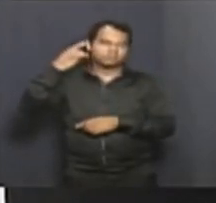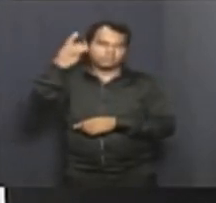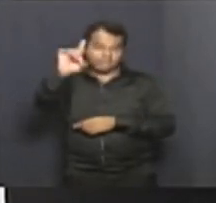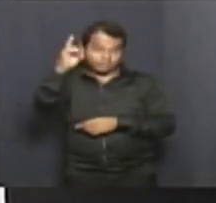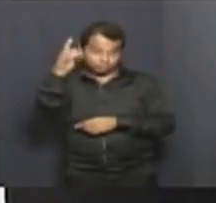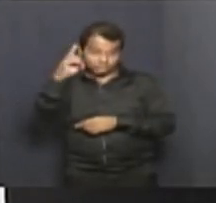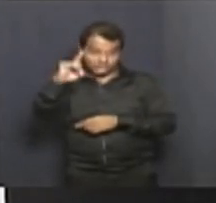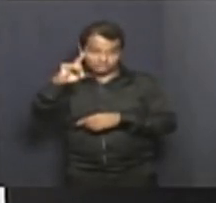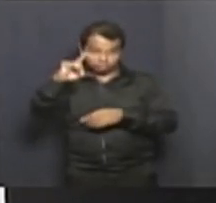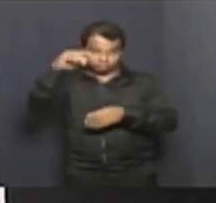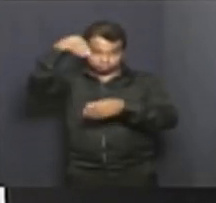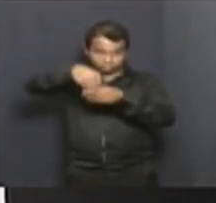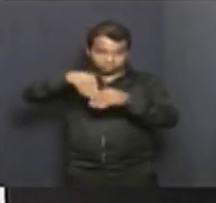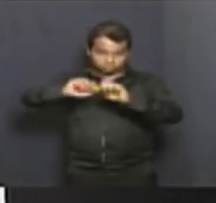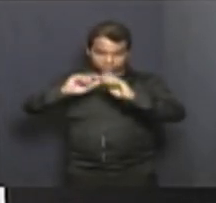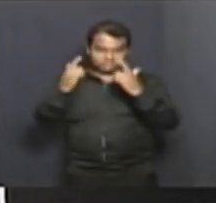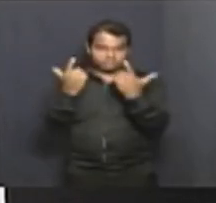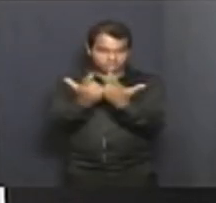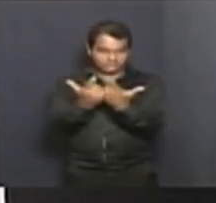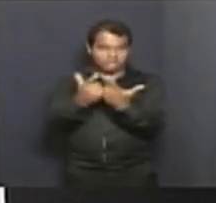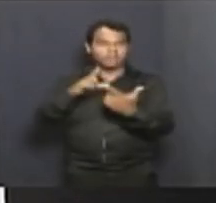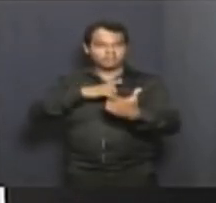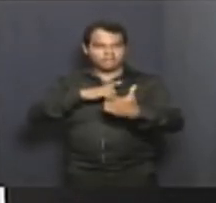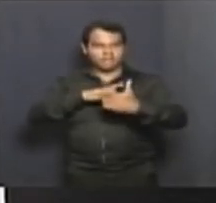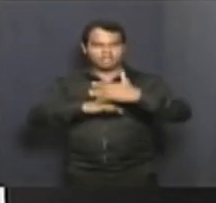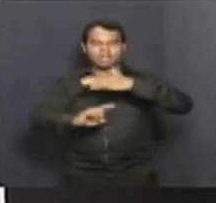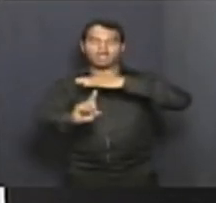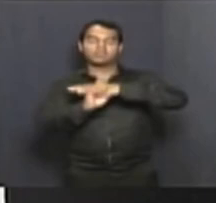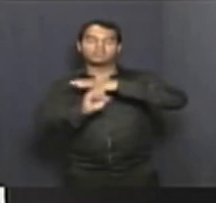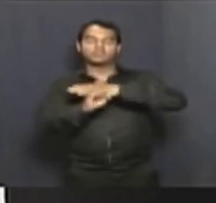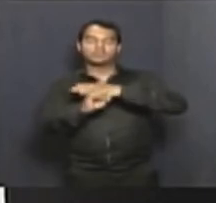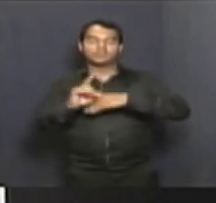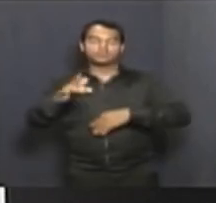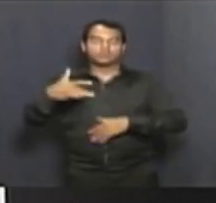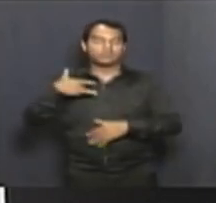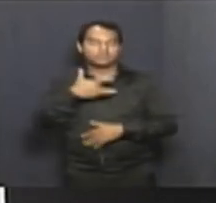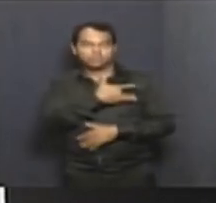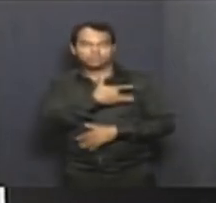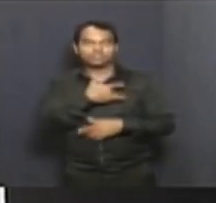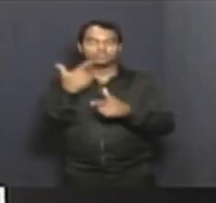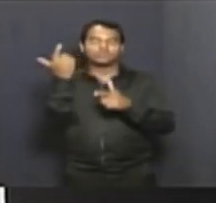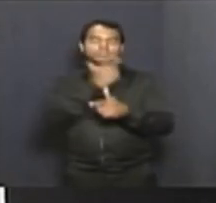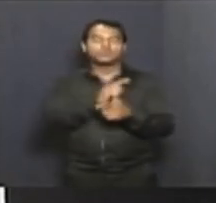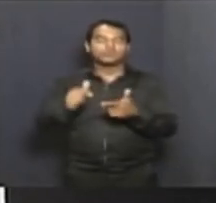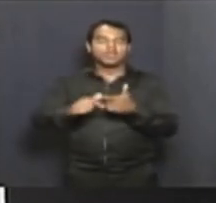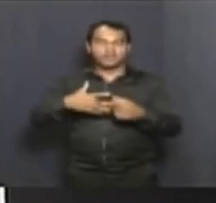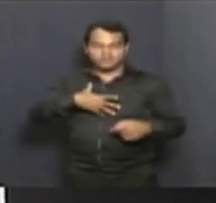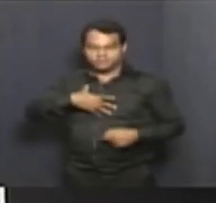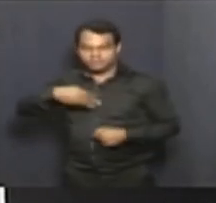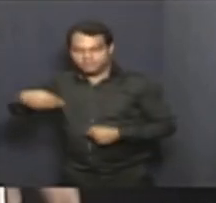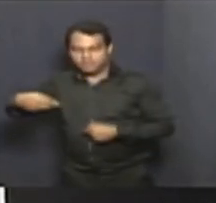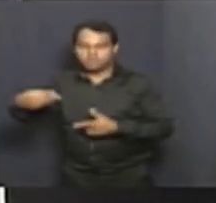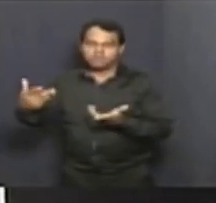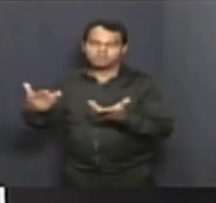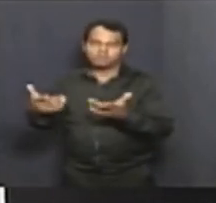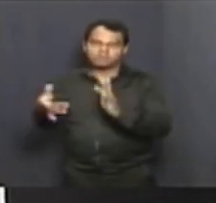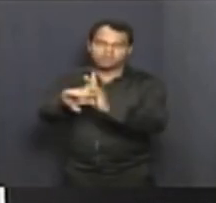que reembolsar as despesas do deputado do cônjuge dos seus dependentes legais